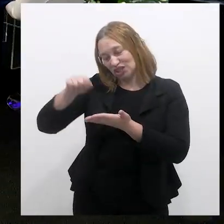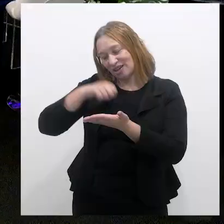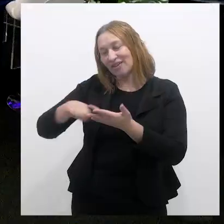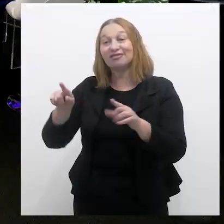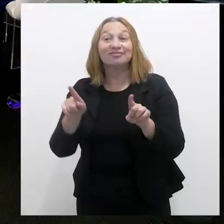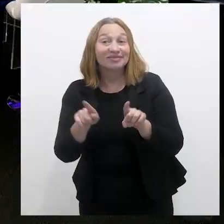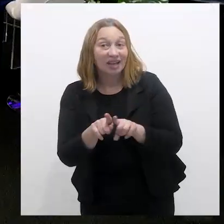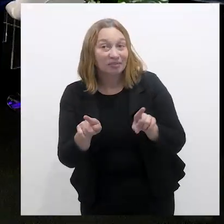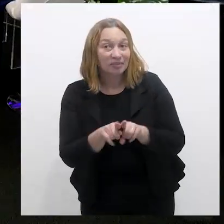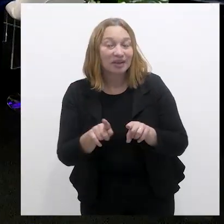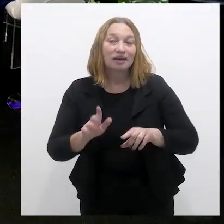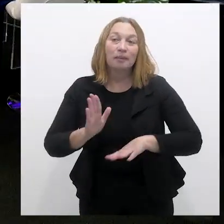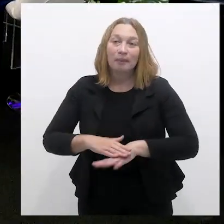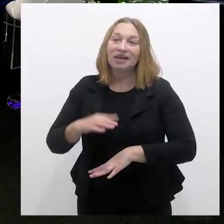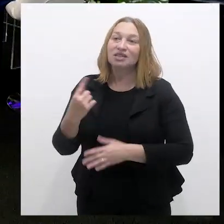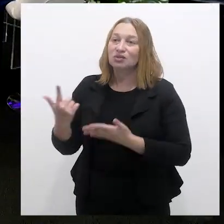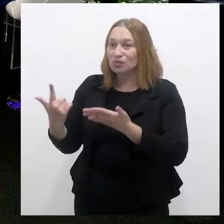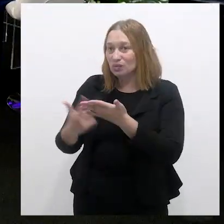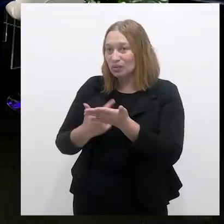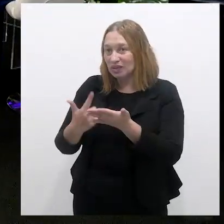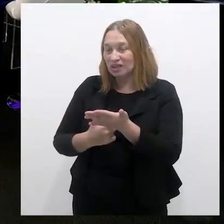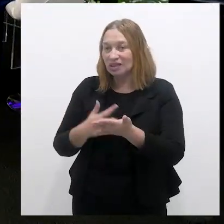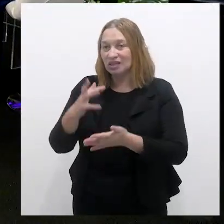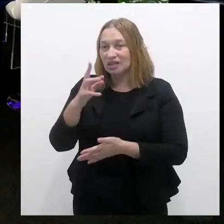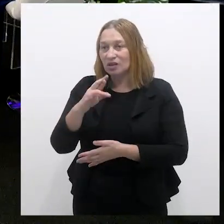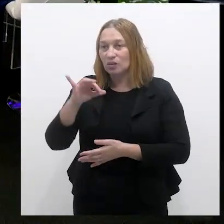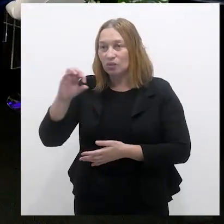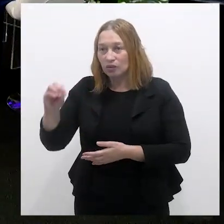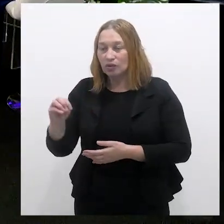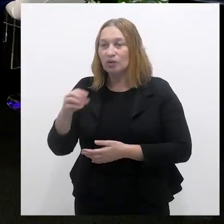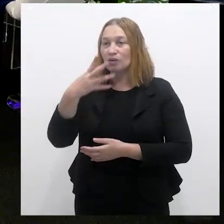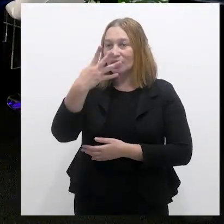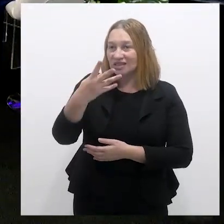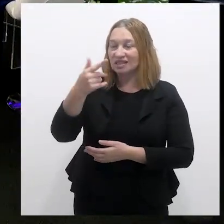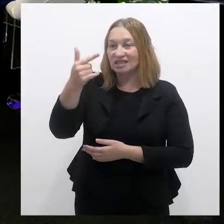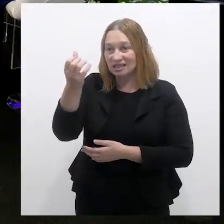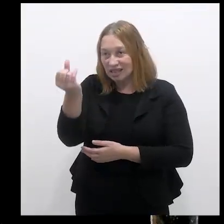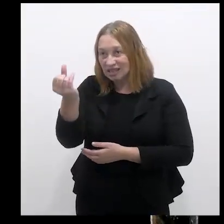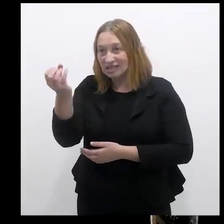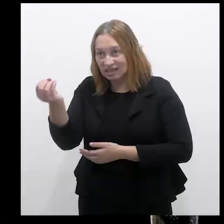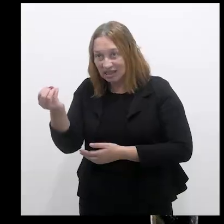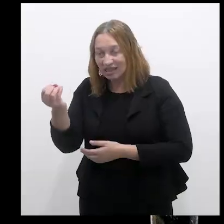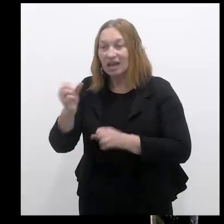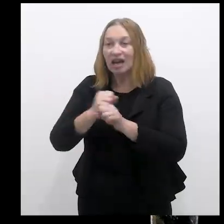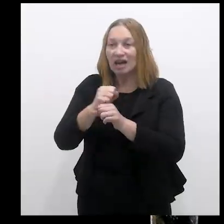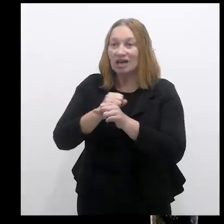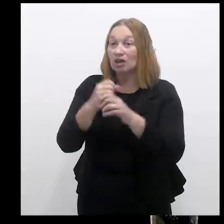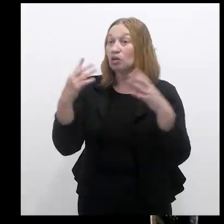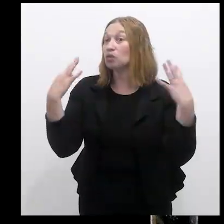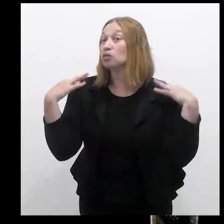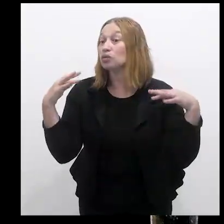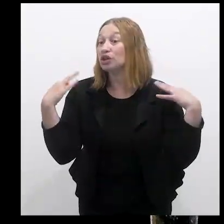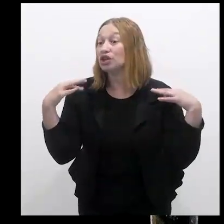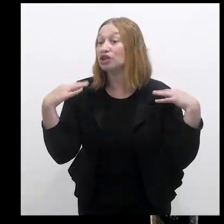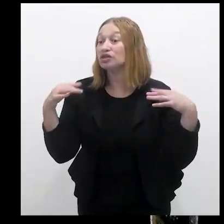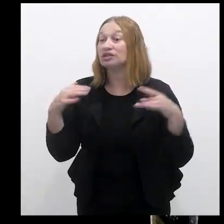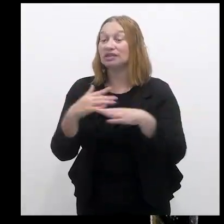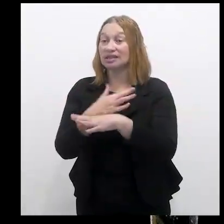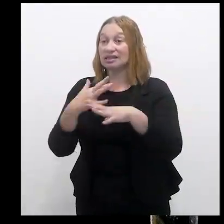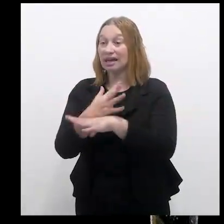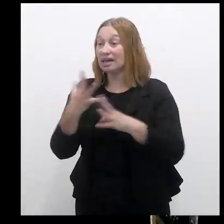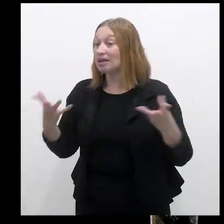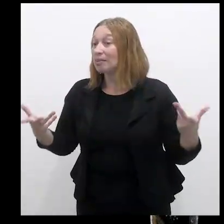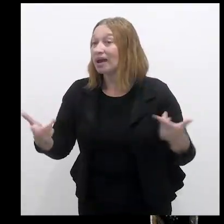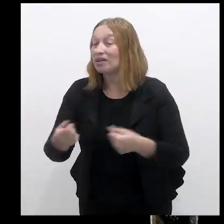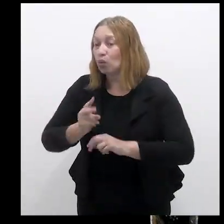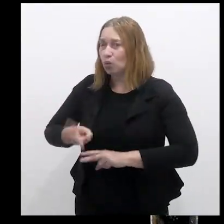Eu estou escrevendo também, né, mais um livro que é o Rio 460 anos, um tour pela cidade